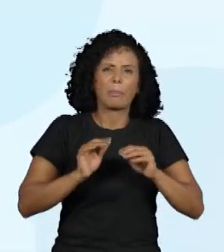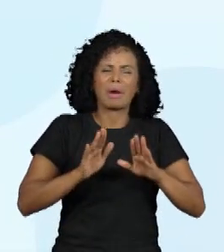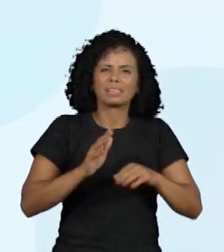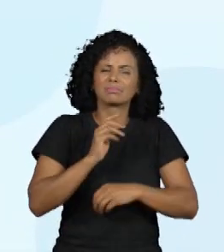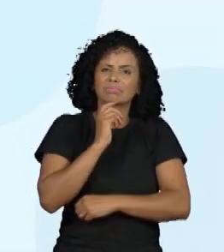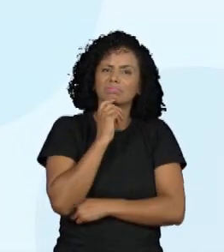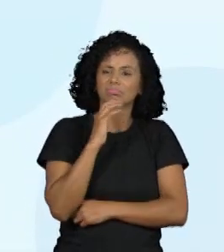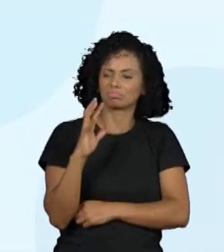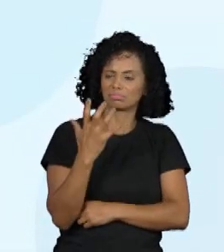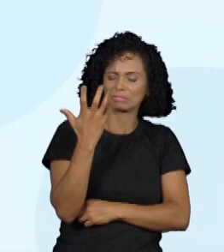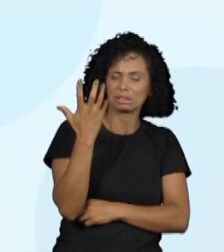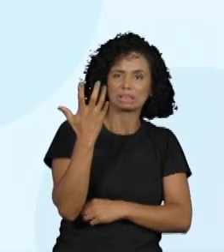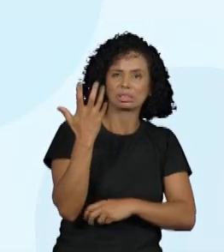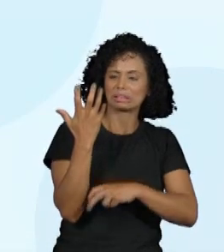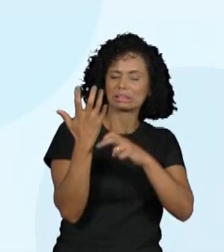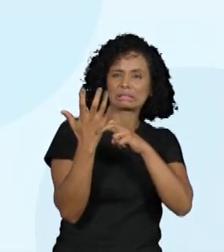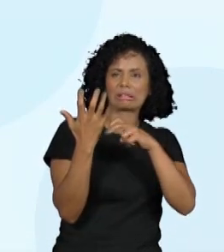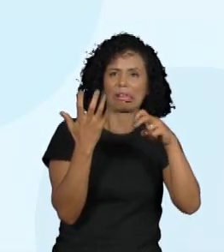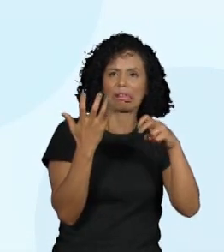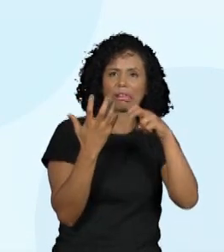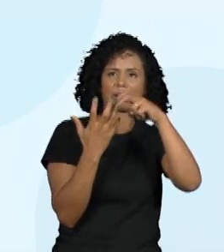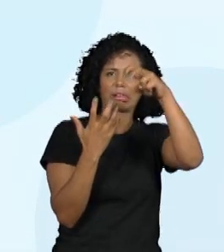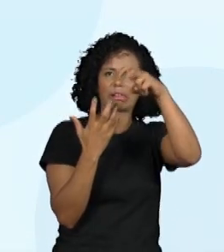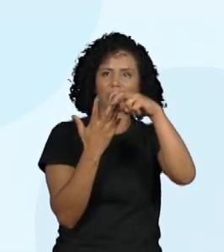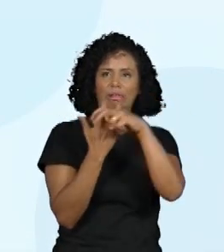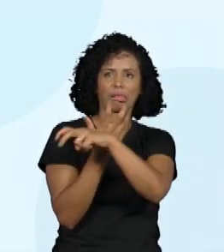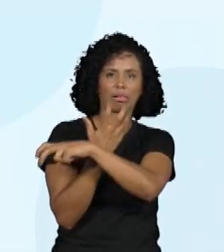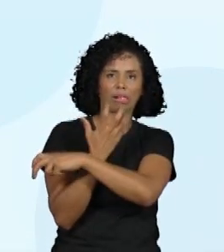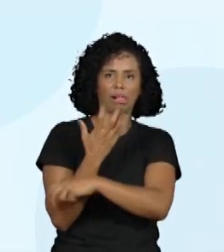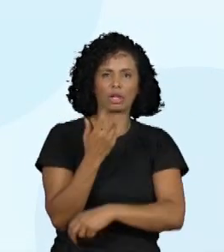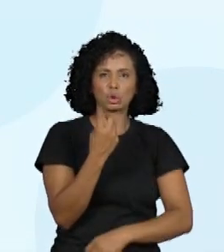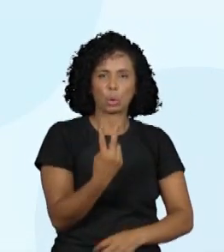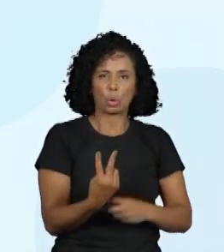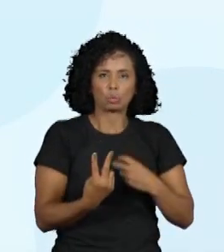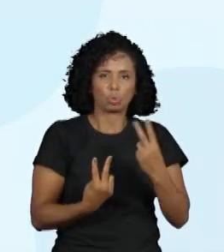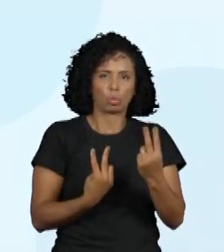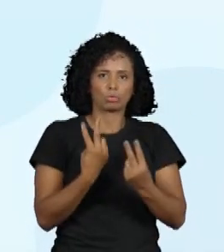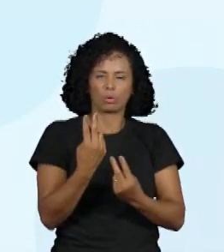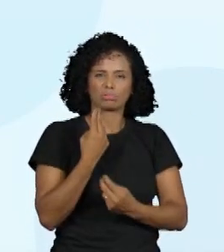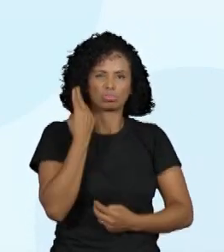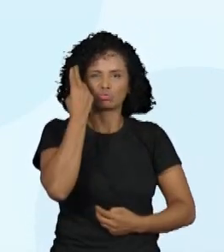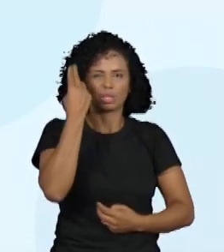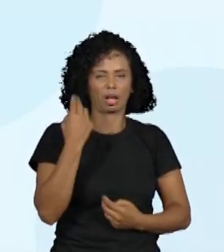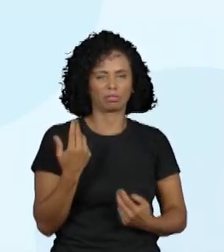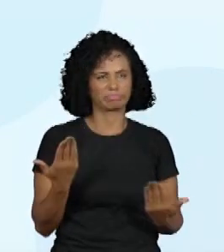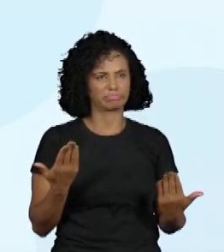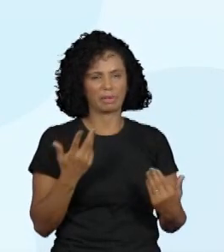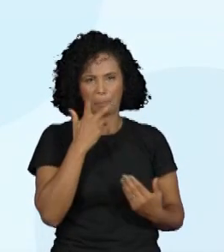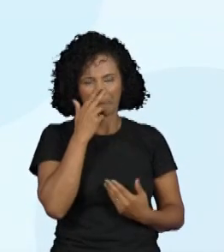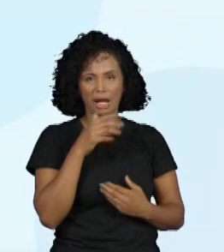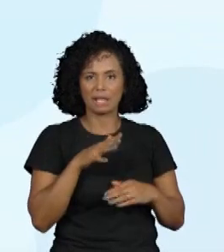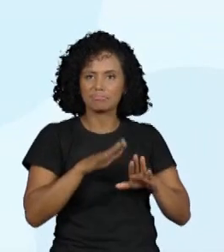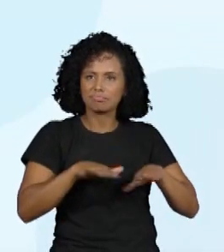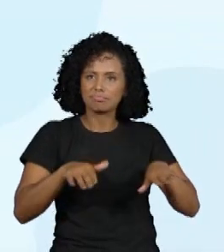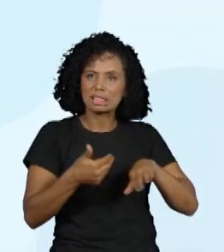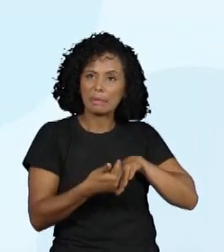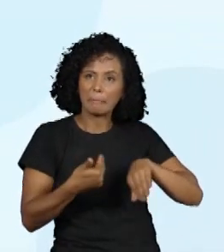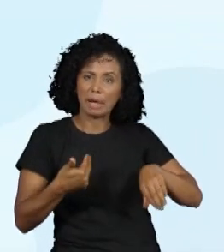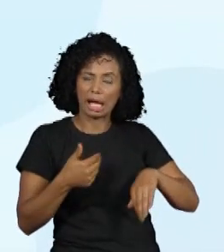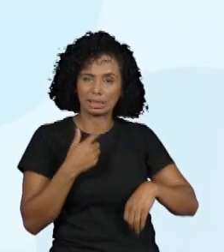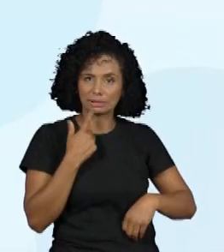Eu achei mais fácil contar de uma em uma mesmo. Mas olha só, Pro, nós temos aqui uma outra imagem.